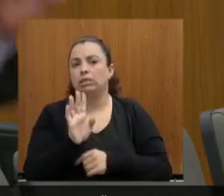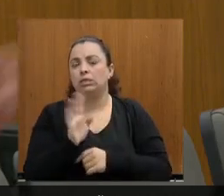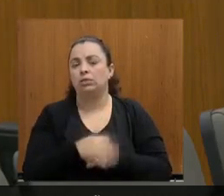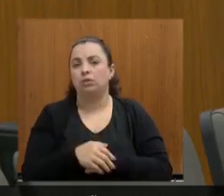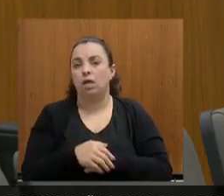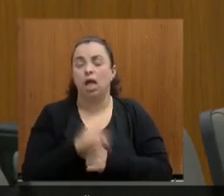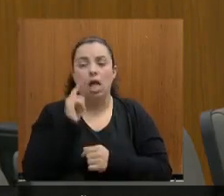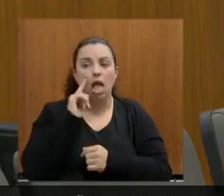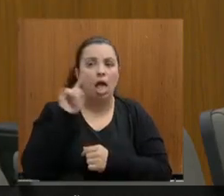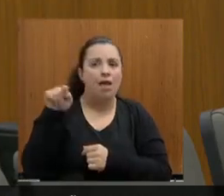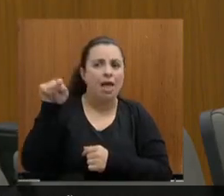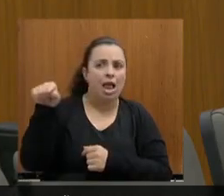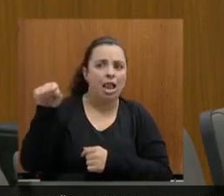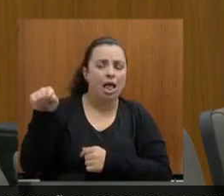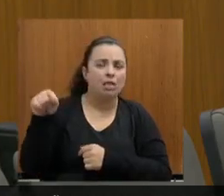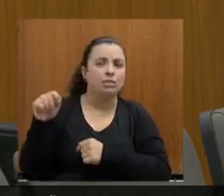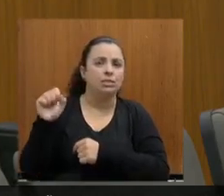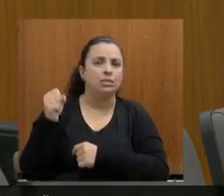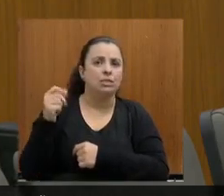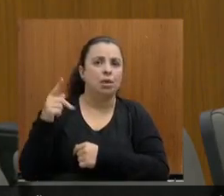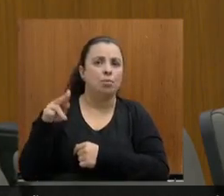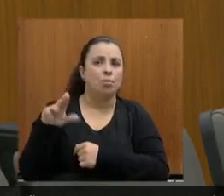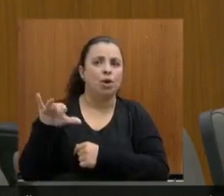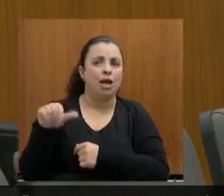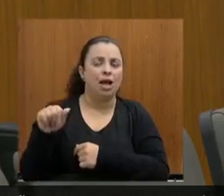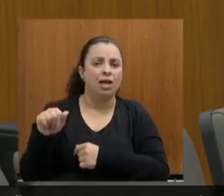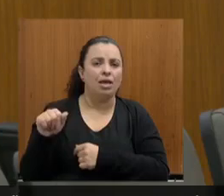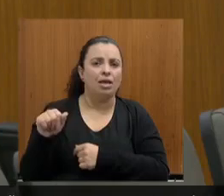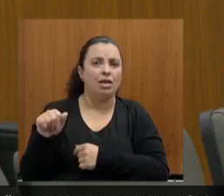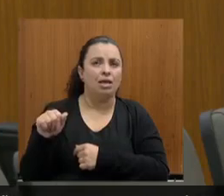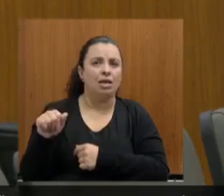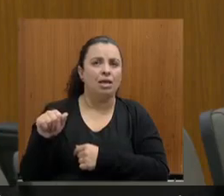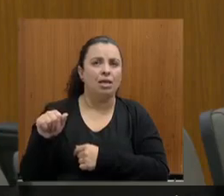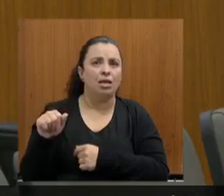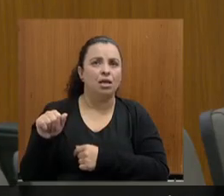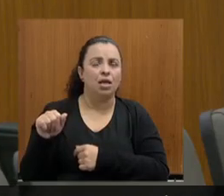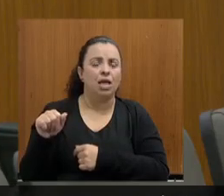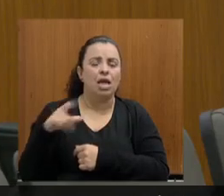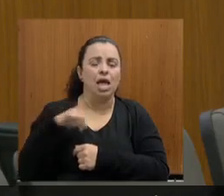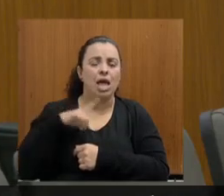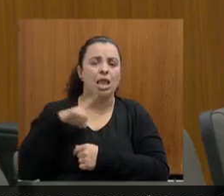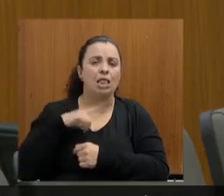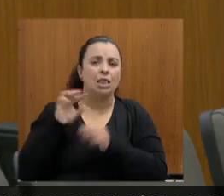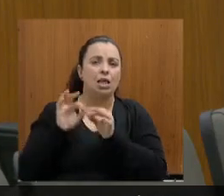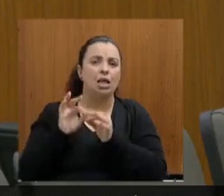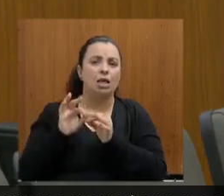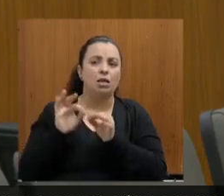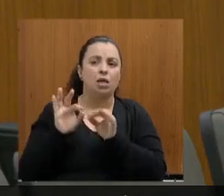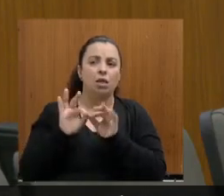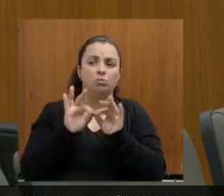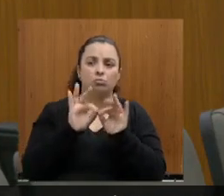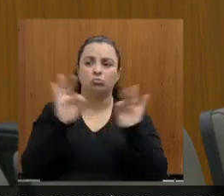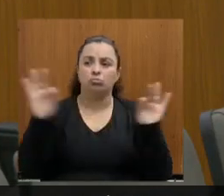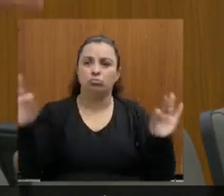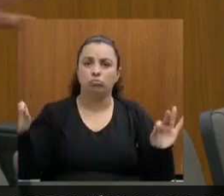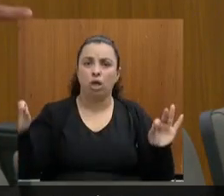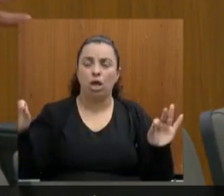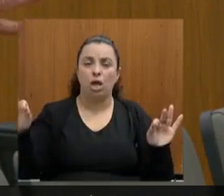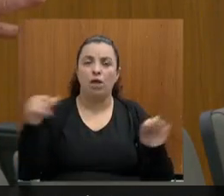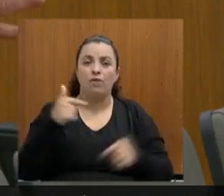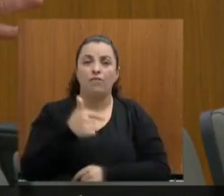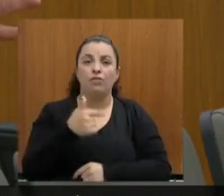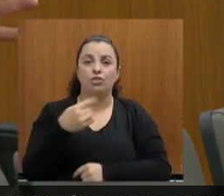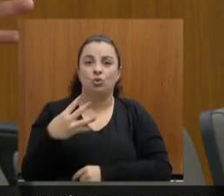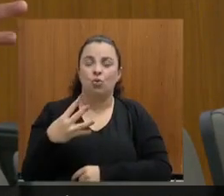é maior do que Sapucaia Sapucaia tá 28km de Além Paraíba do outro lado do Rei